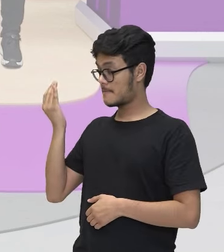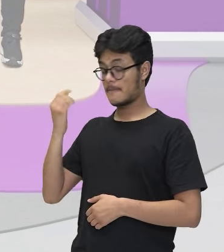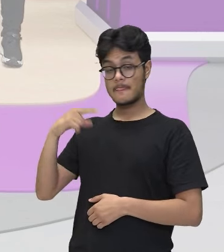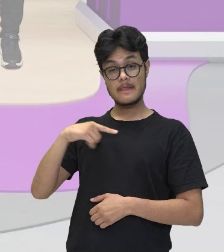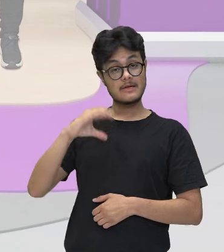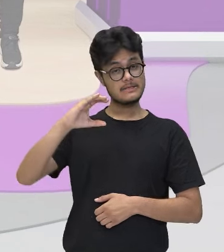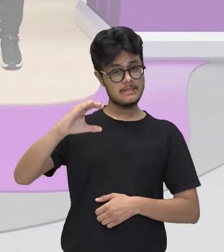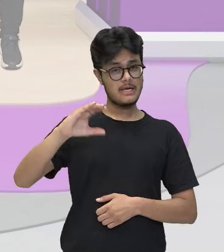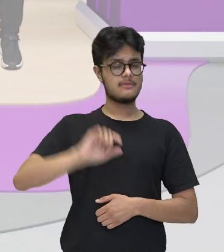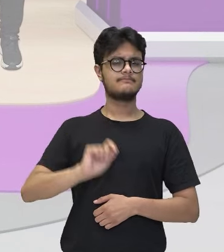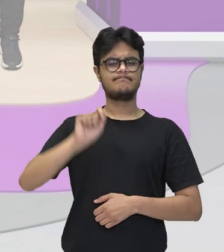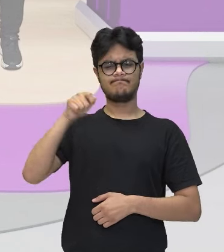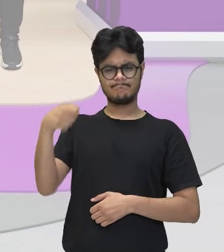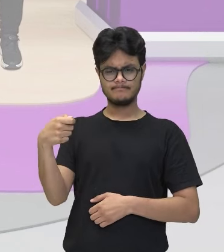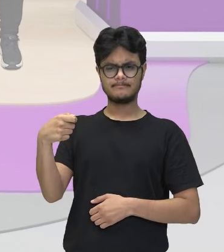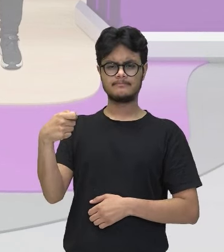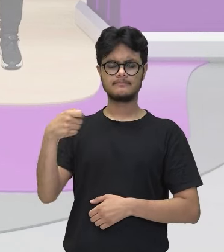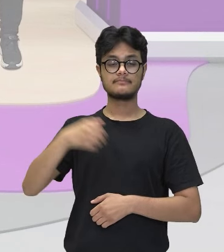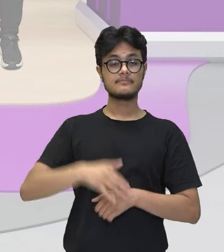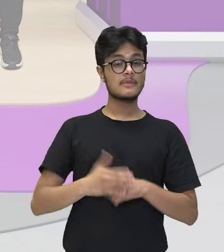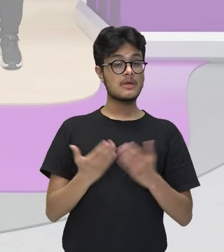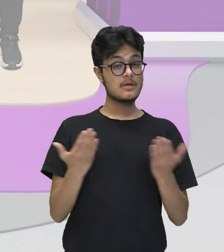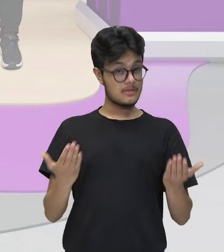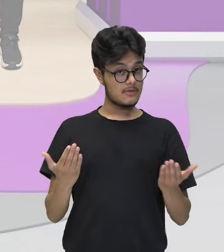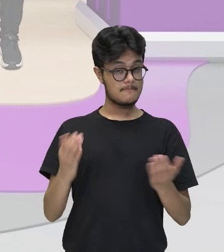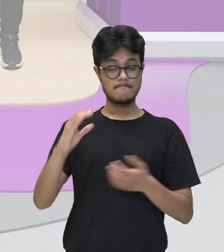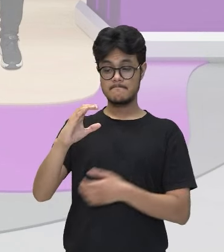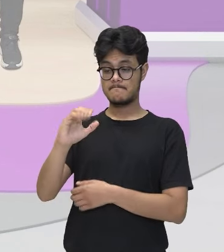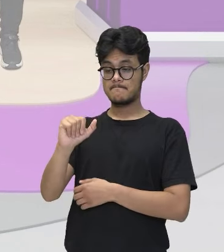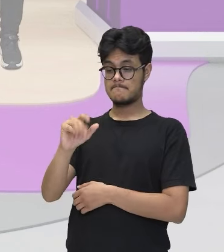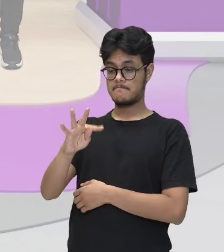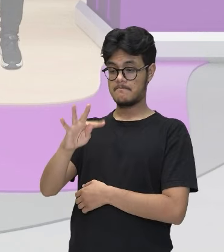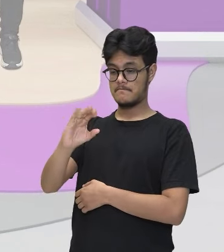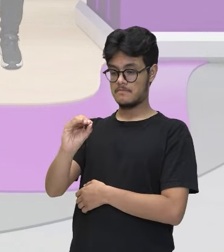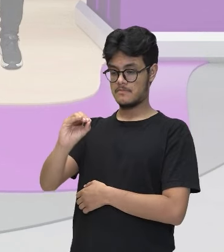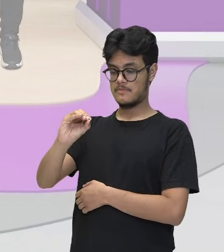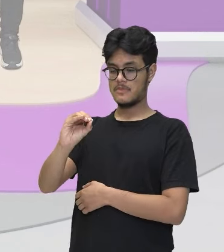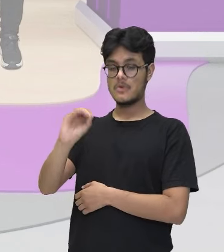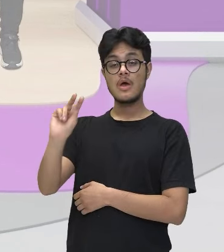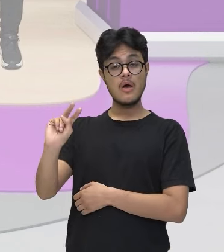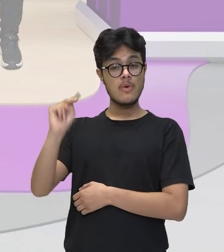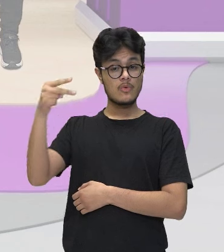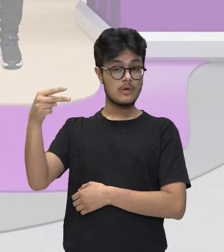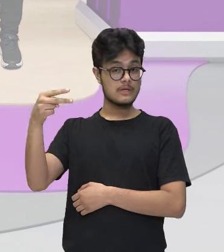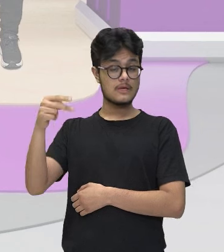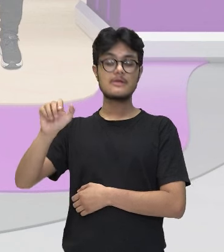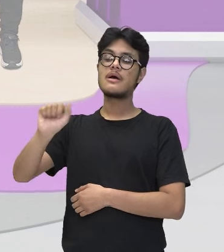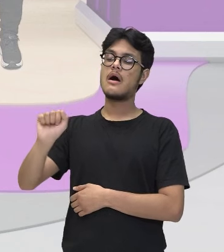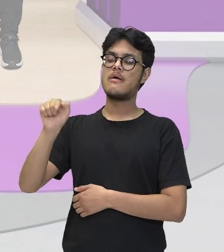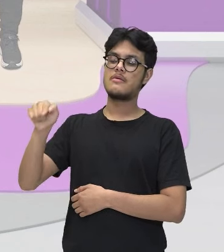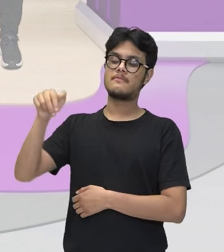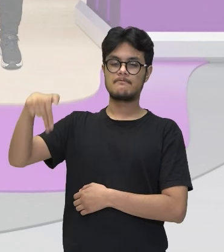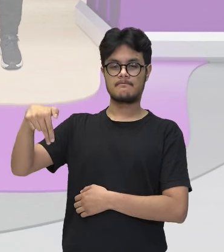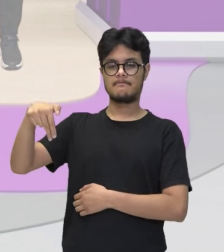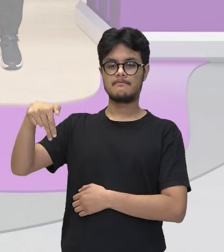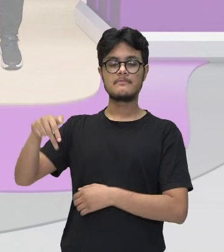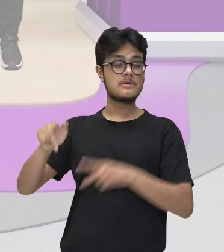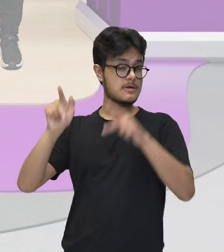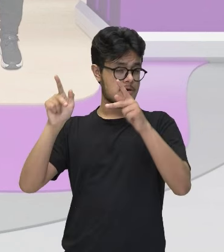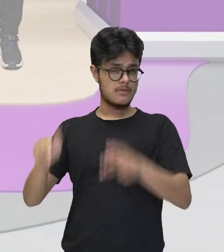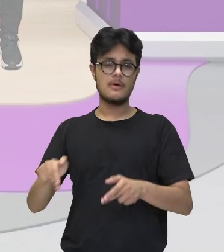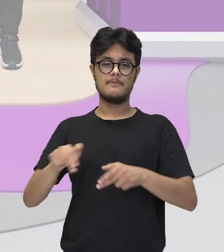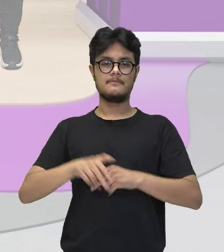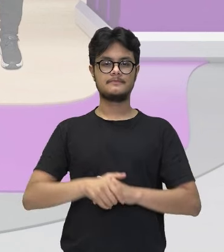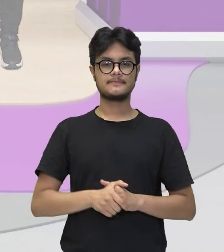C, né? Então, esse cateto, a medida dele é elevada ao quadrado, vai ser sempre igual à medida